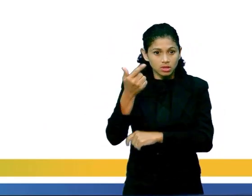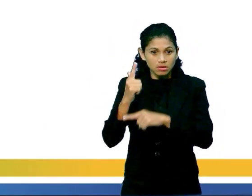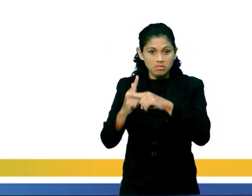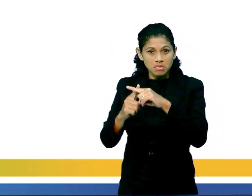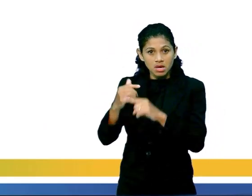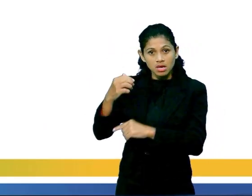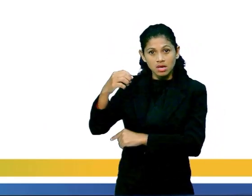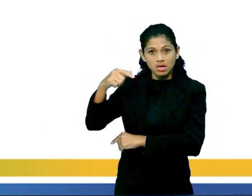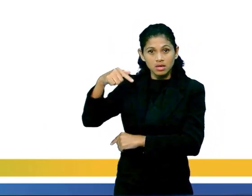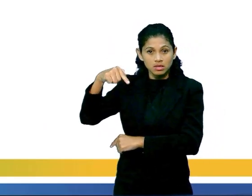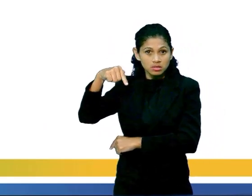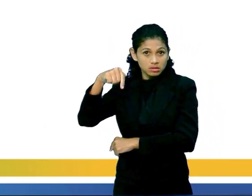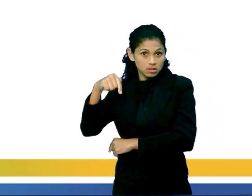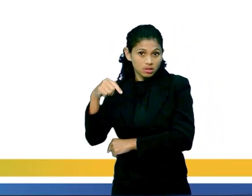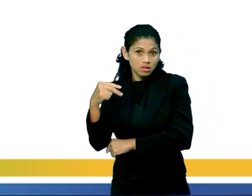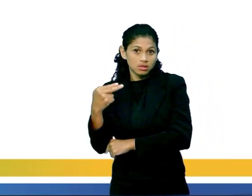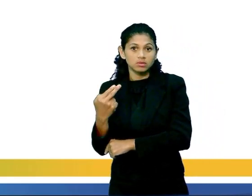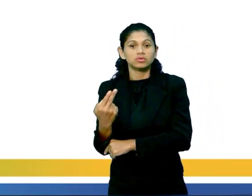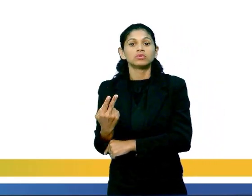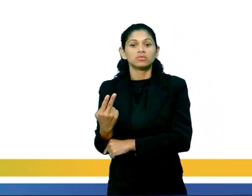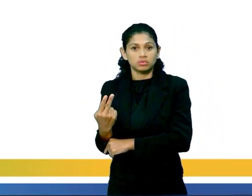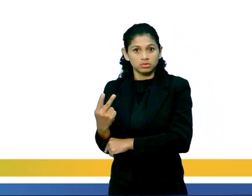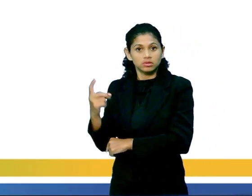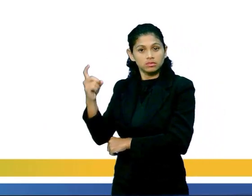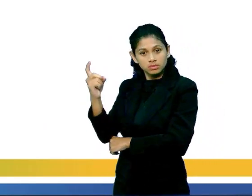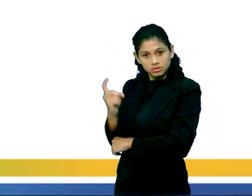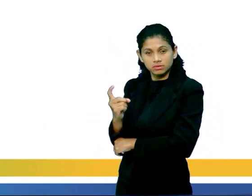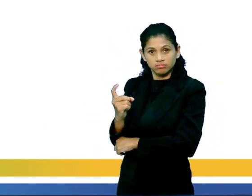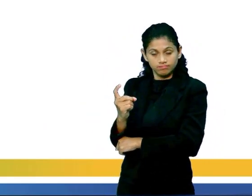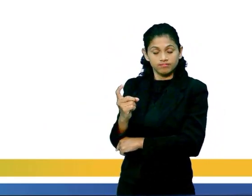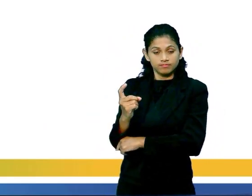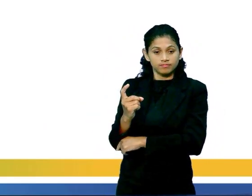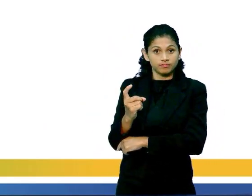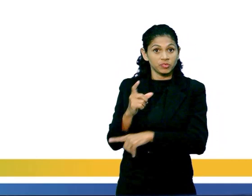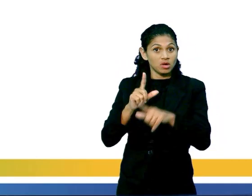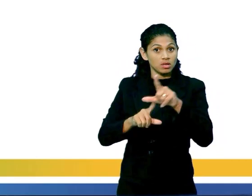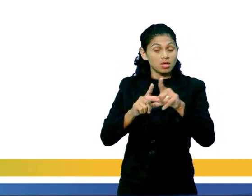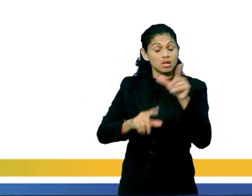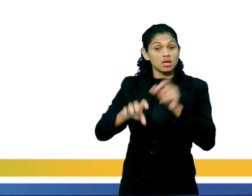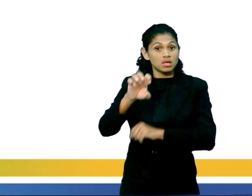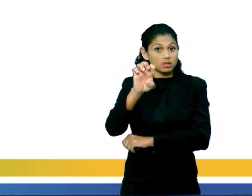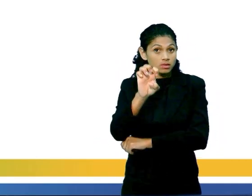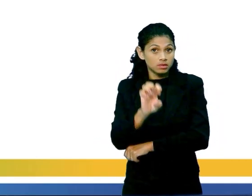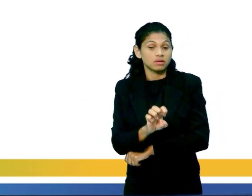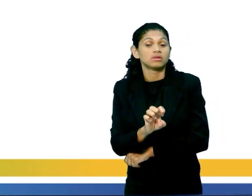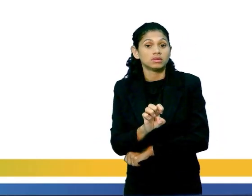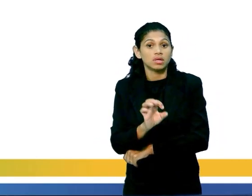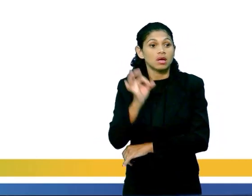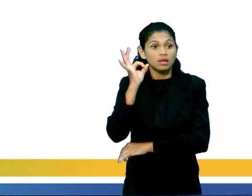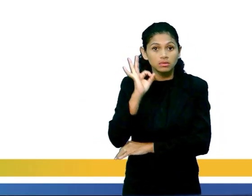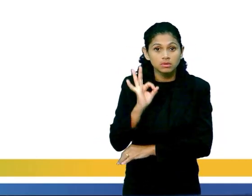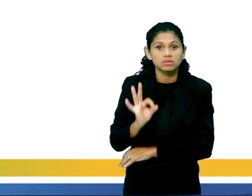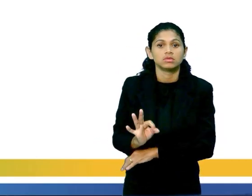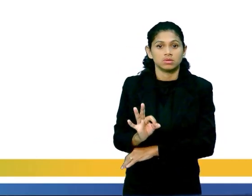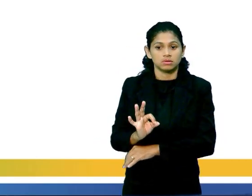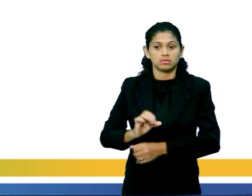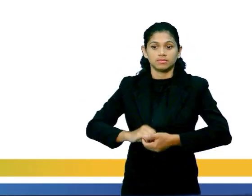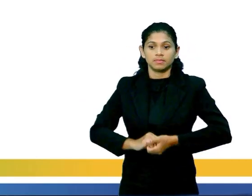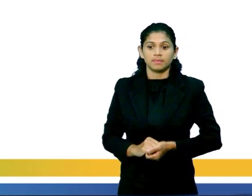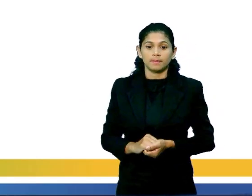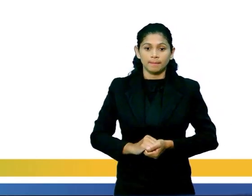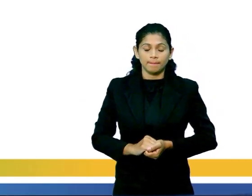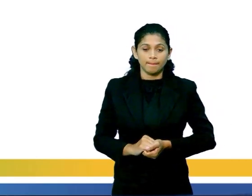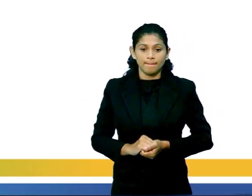valor, que é a alternativa E. Então, a alternativa correta para essa questão é a alternativa